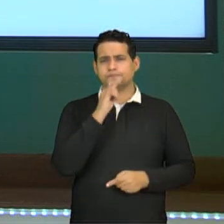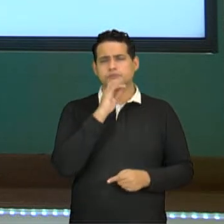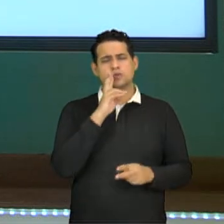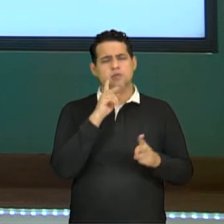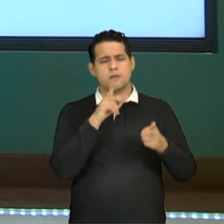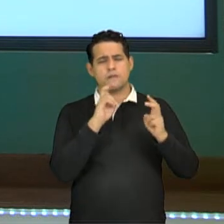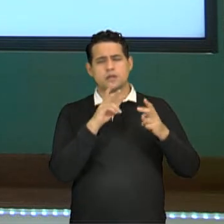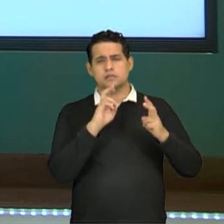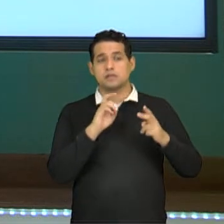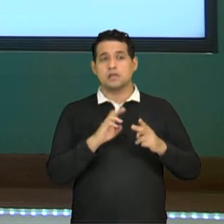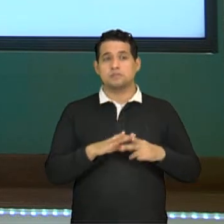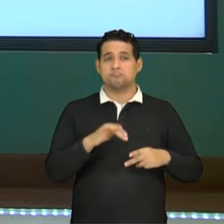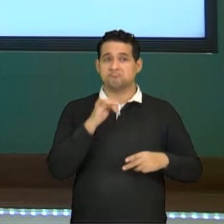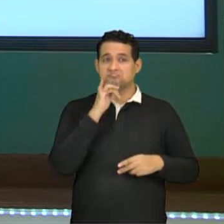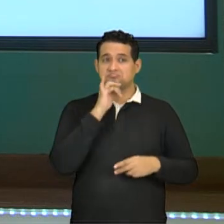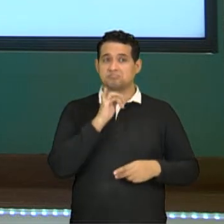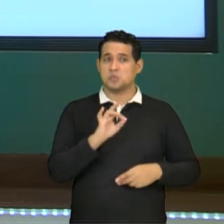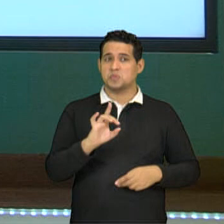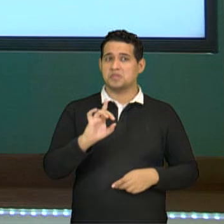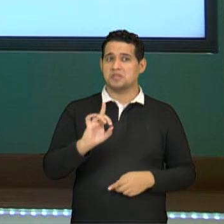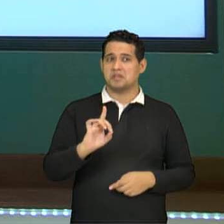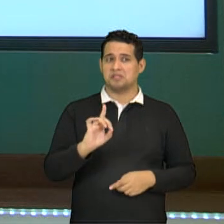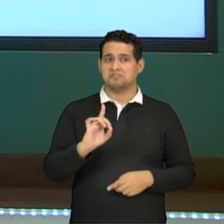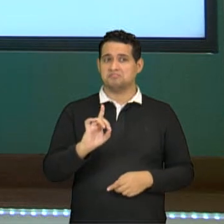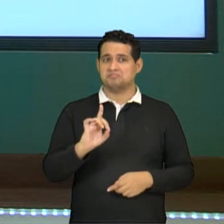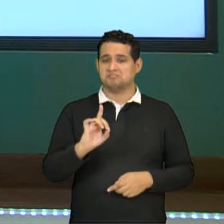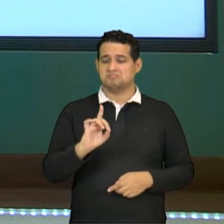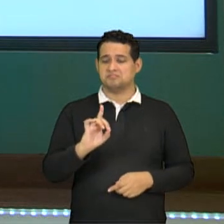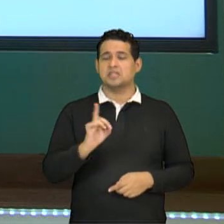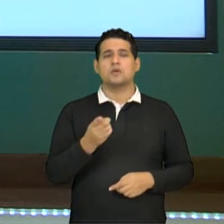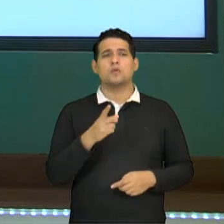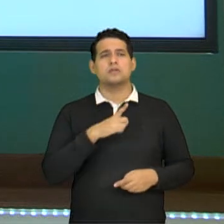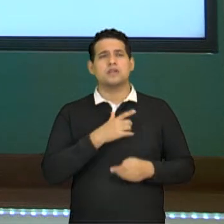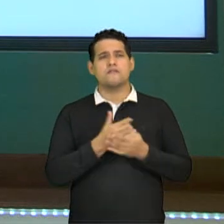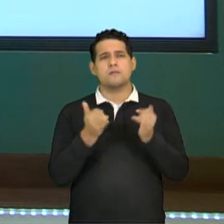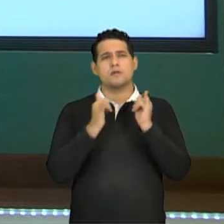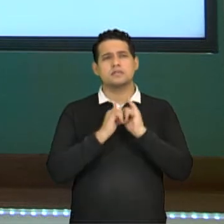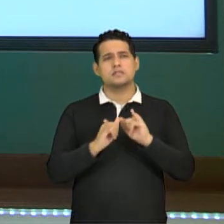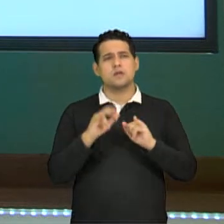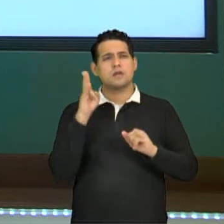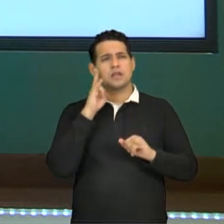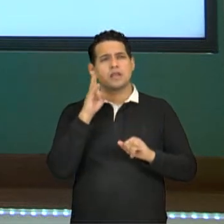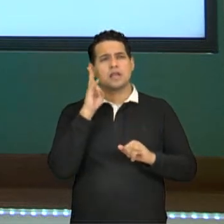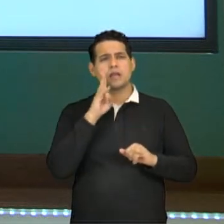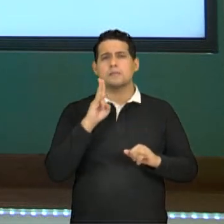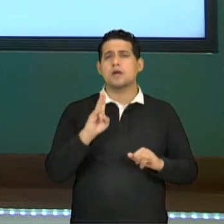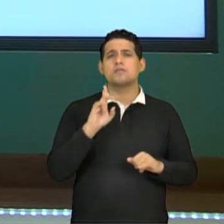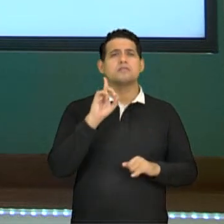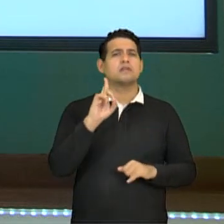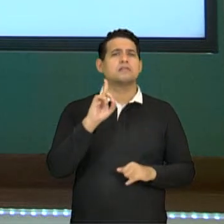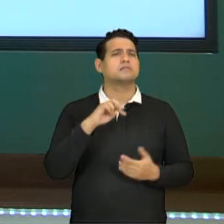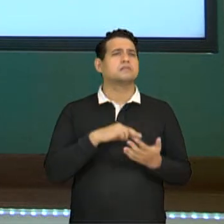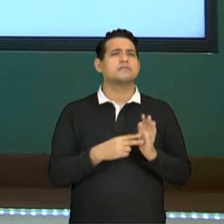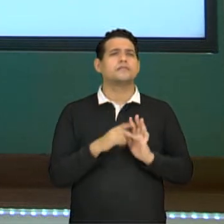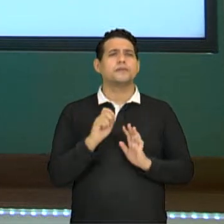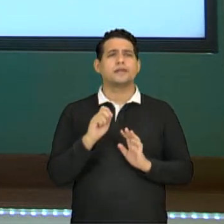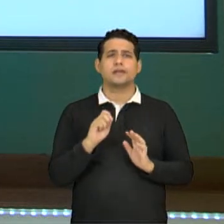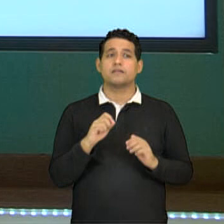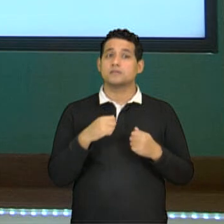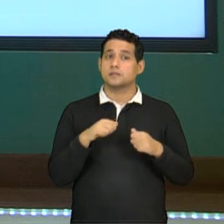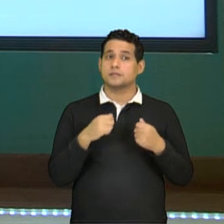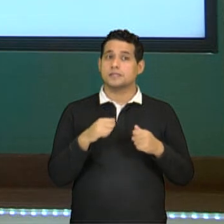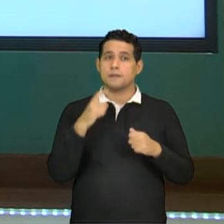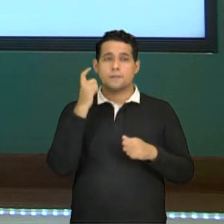aparece esse D, certo? Ou quando você tem uma informação que remete a esse D, na verdade, você tem que associar